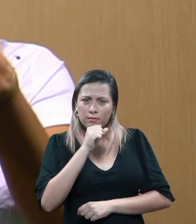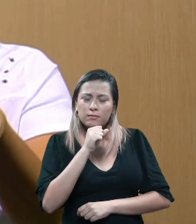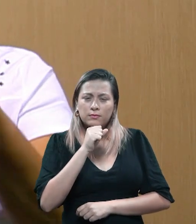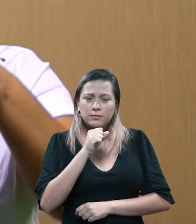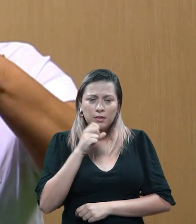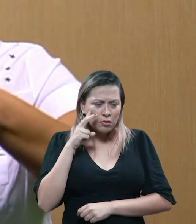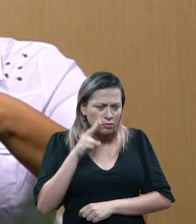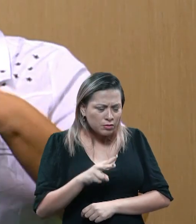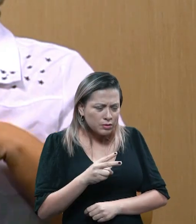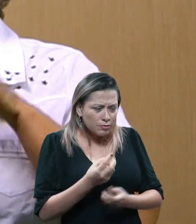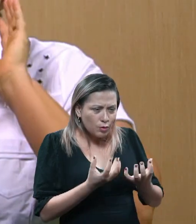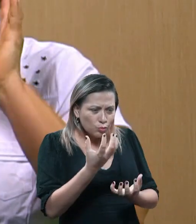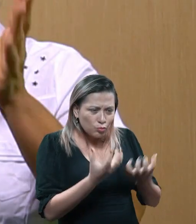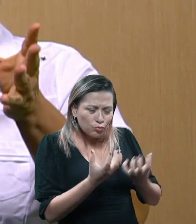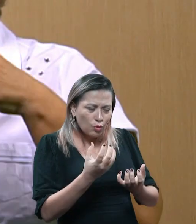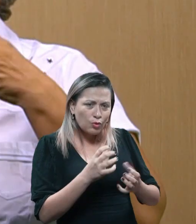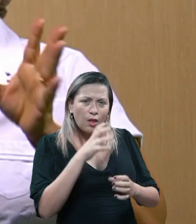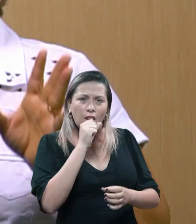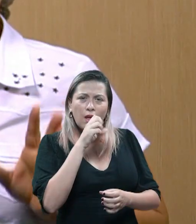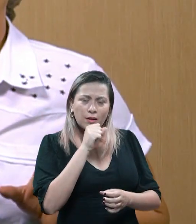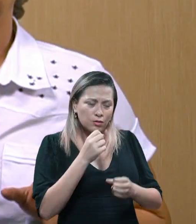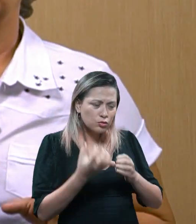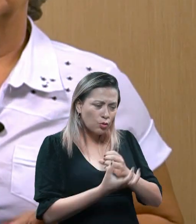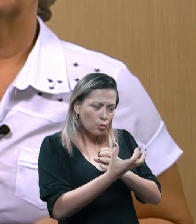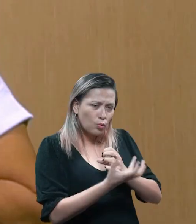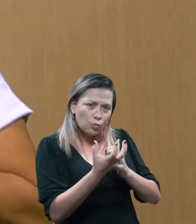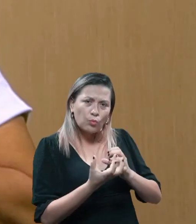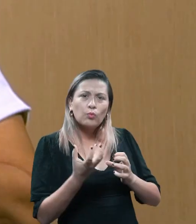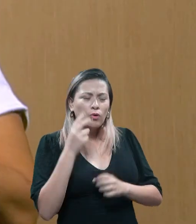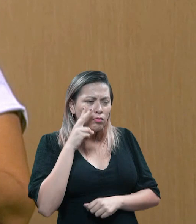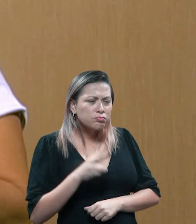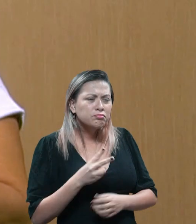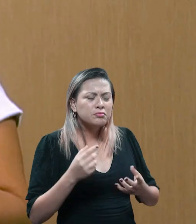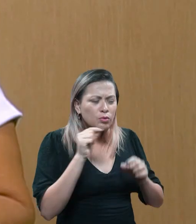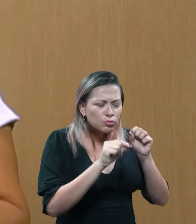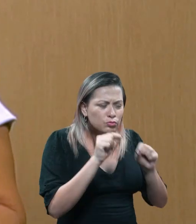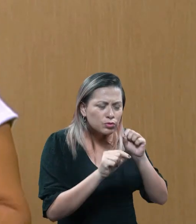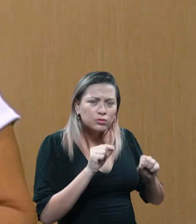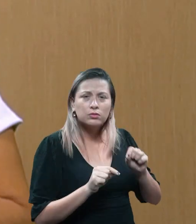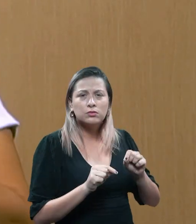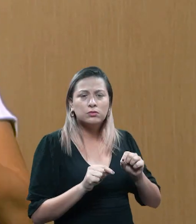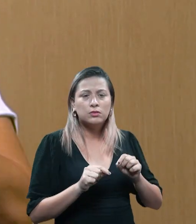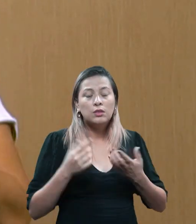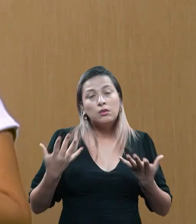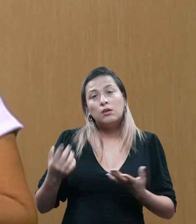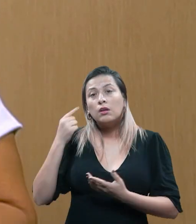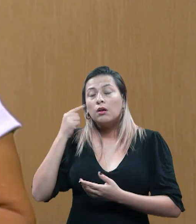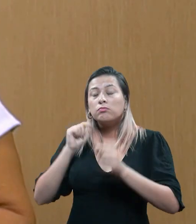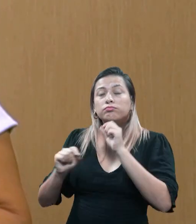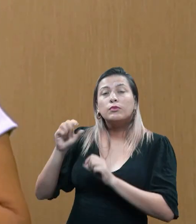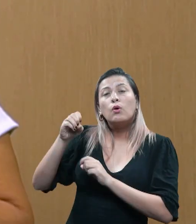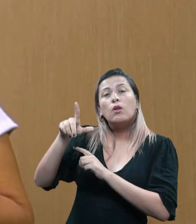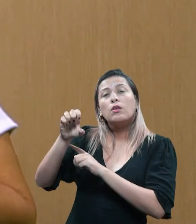você vai ver os poros a olho nu, certo? Quando que ela vai ficar oleosa? Ela vai ficar